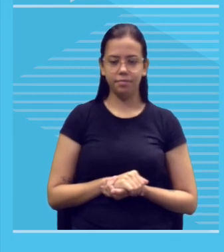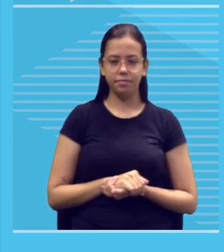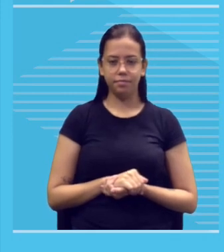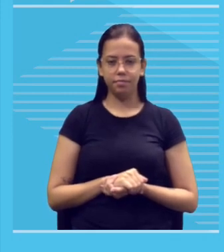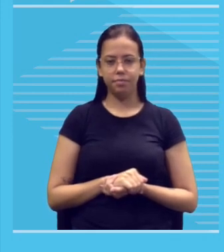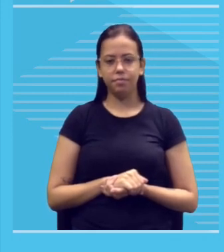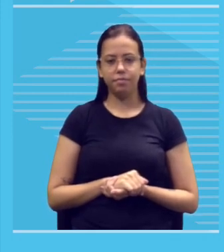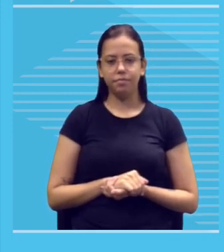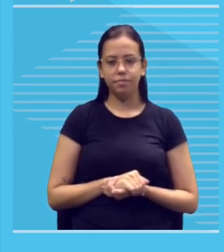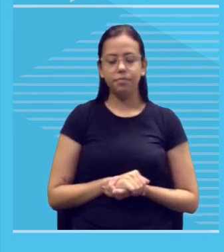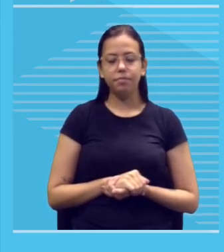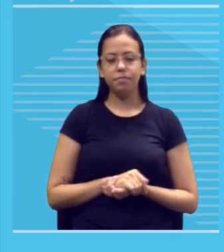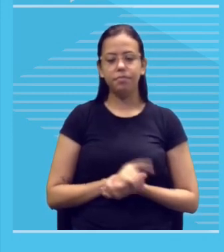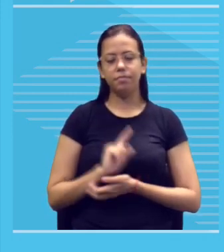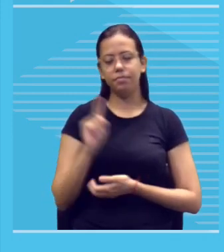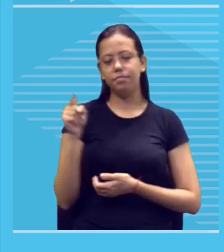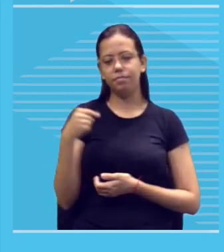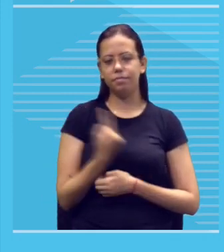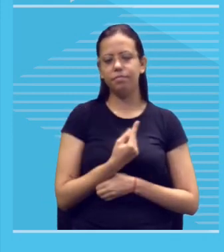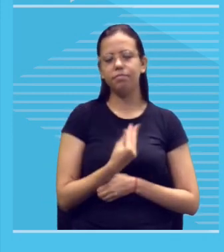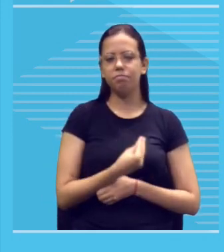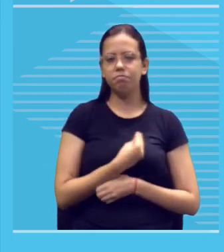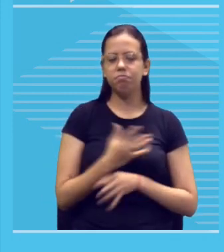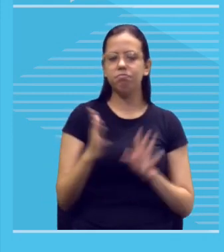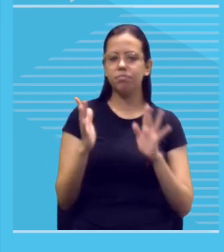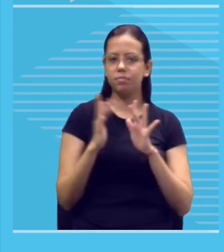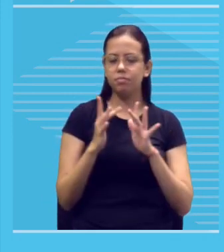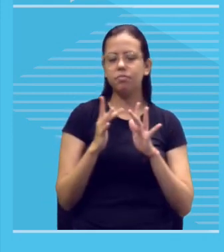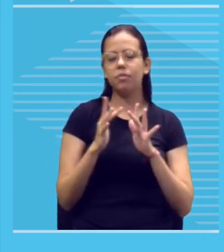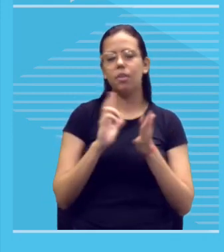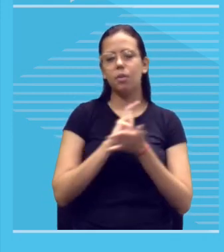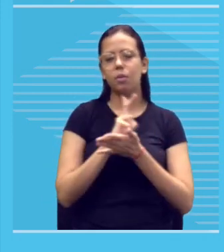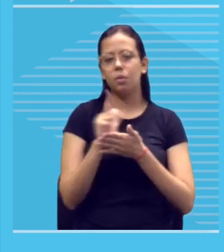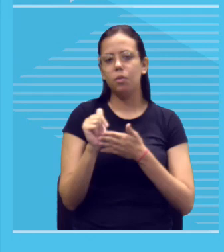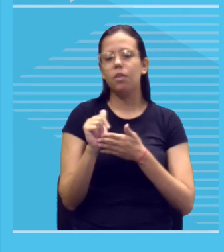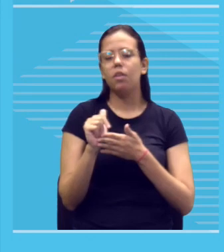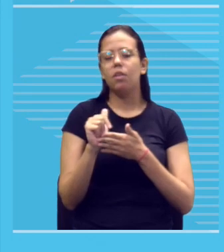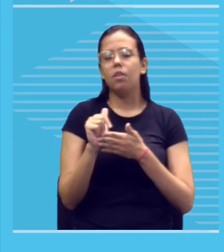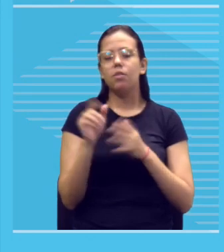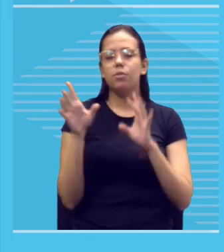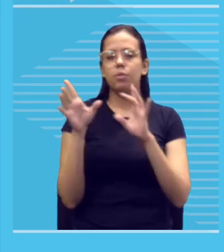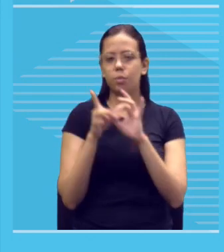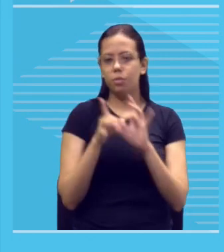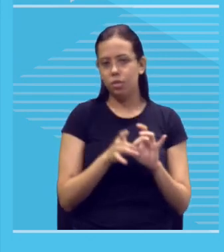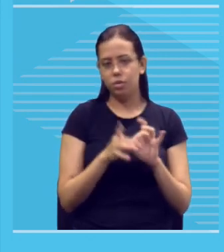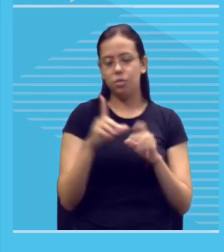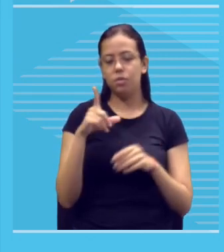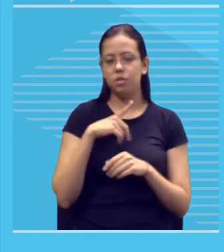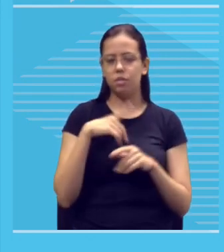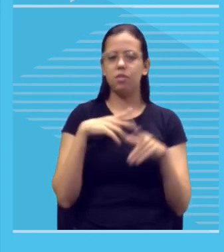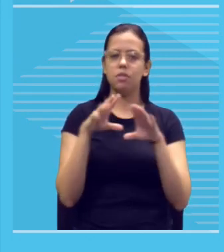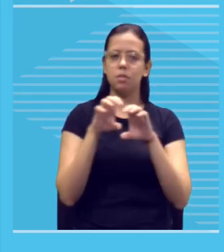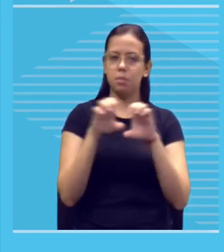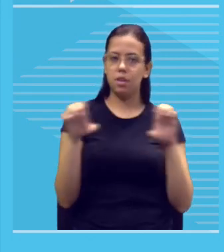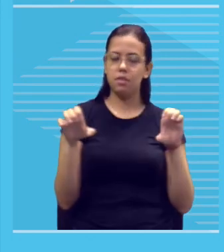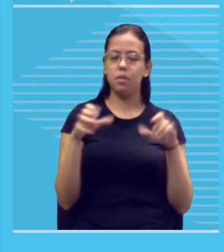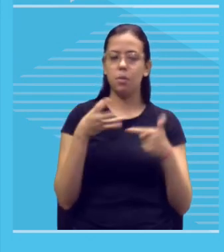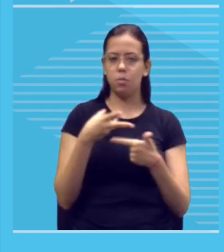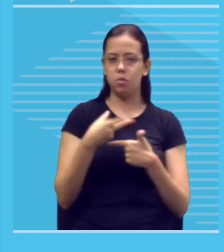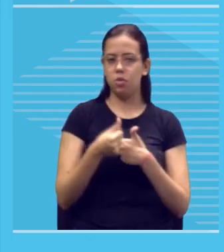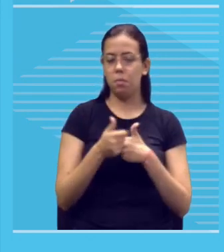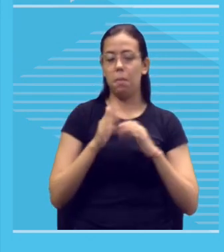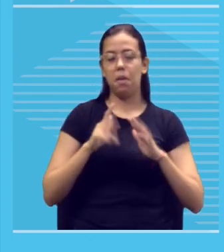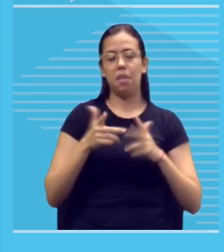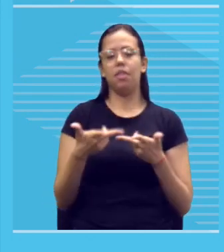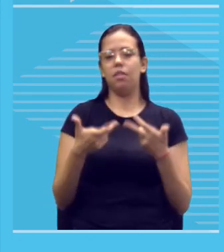convive com várias situações que envolve expressões algébricas e a gente não percebe né